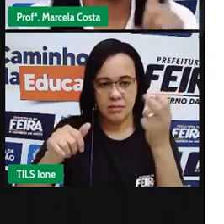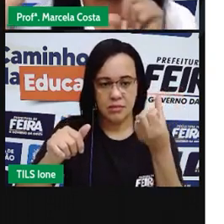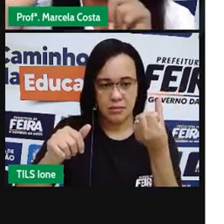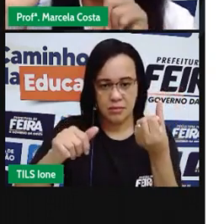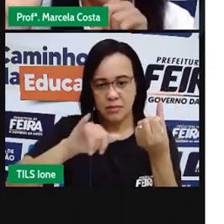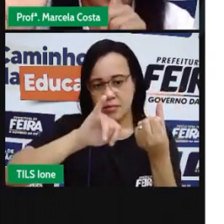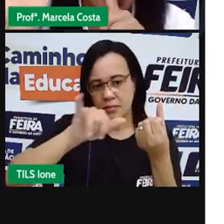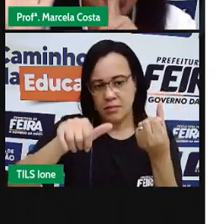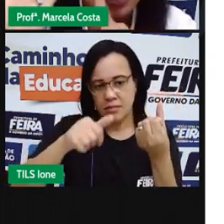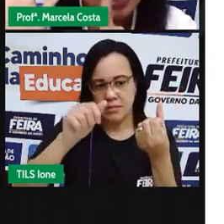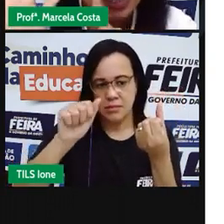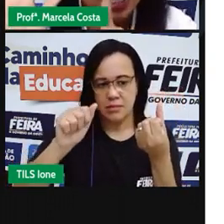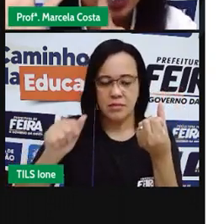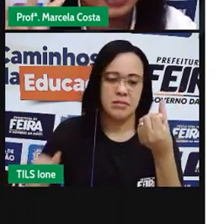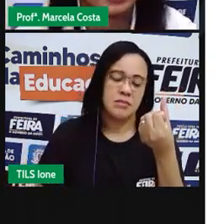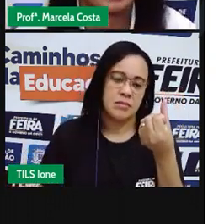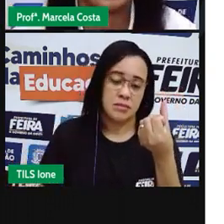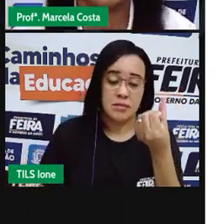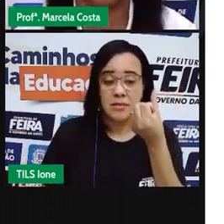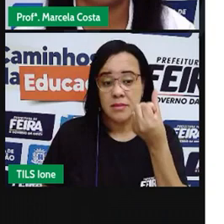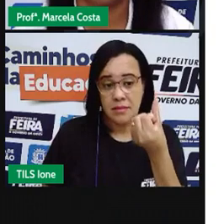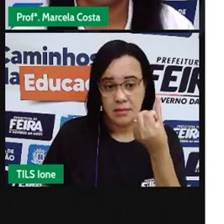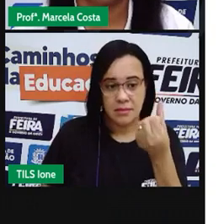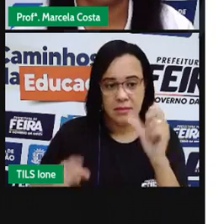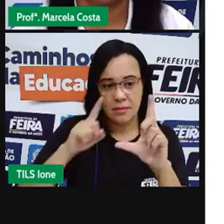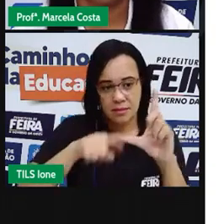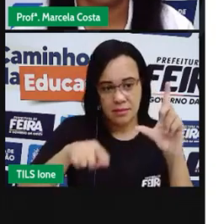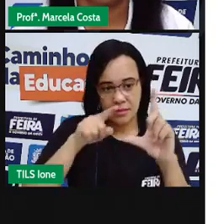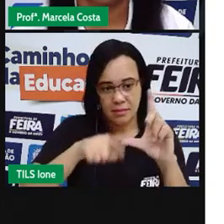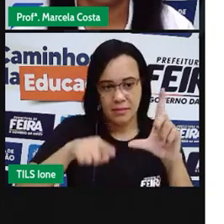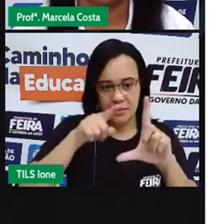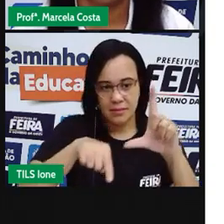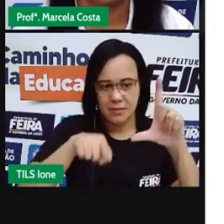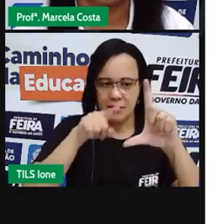palavra de seis letras.